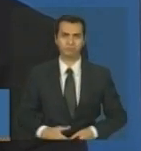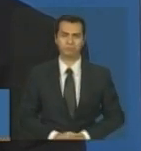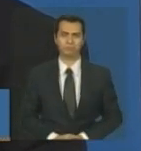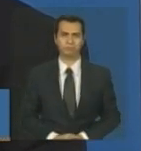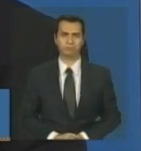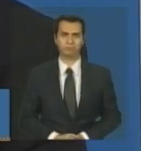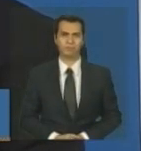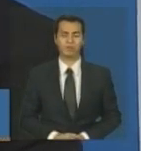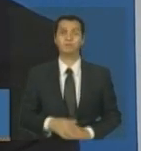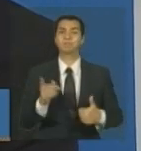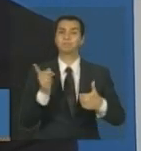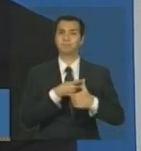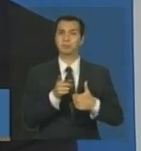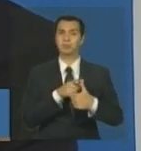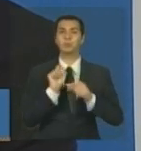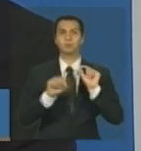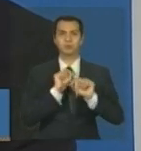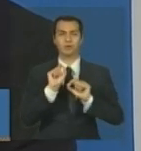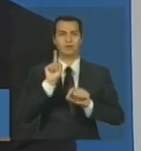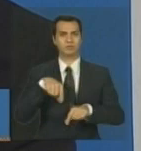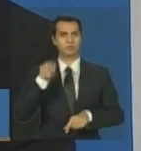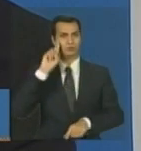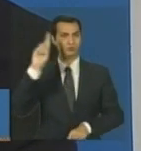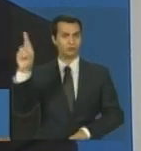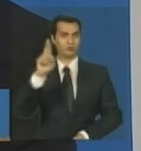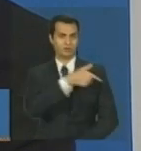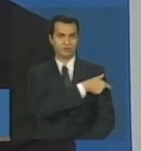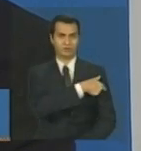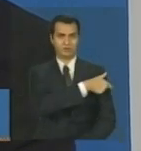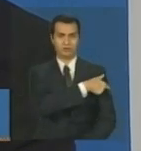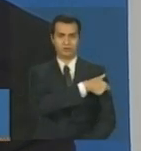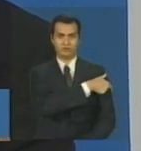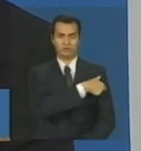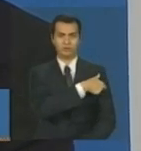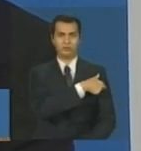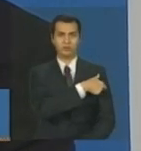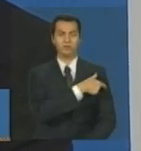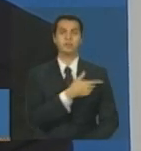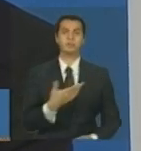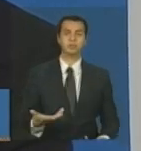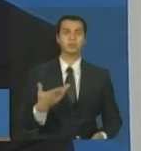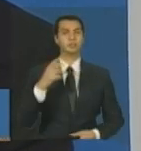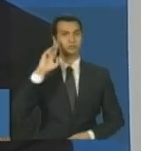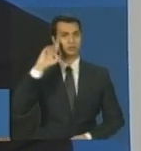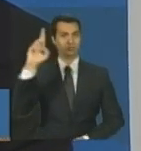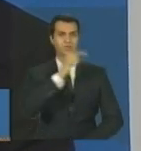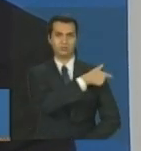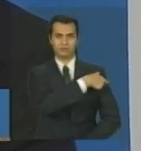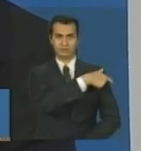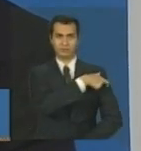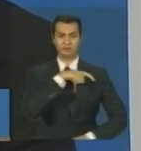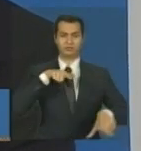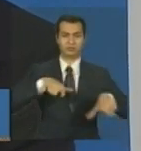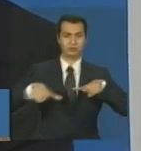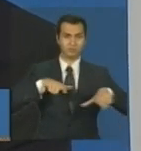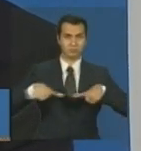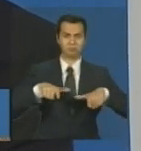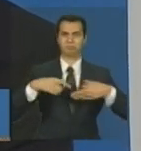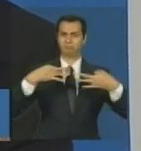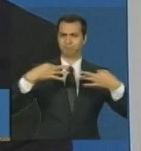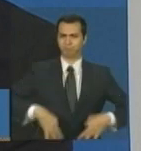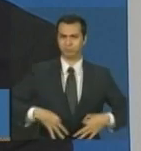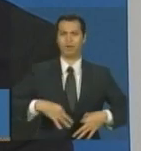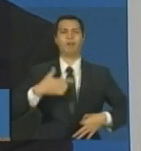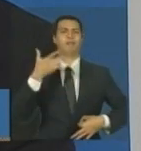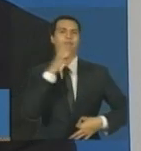Fundamental, primeiro, é um trabalho do gestor. Quanto mais qualificado é o trabalho do nosso gestor, melhor o